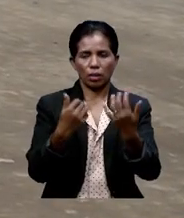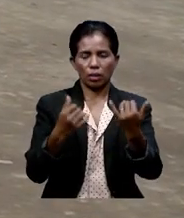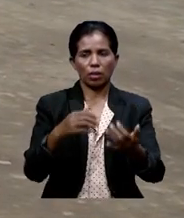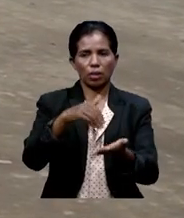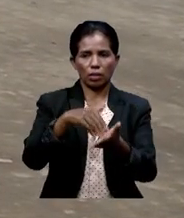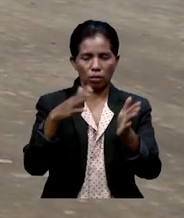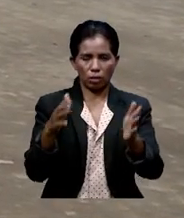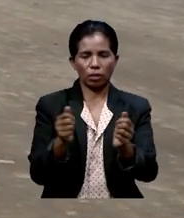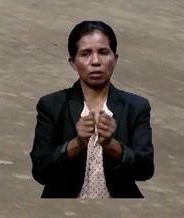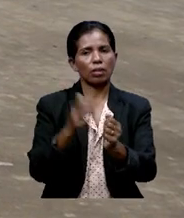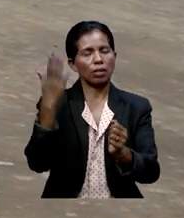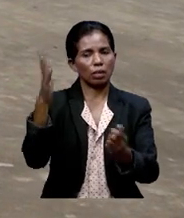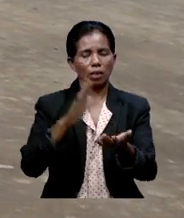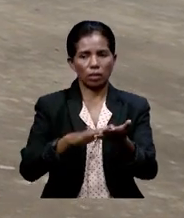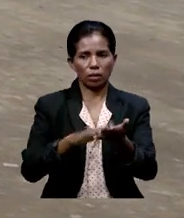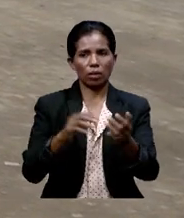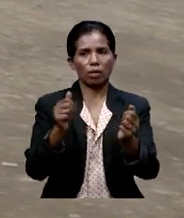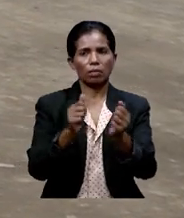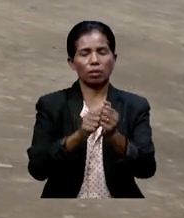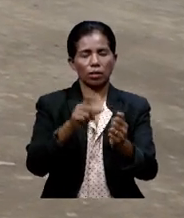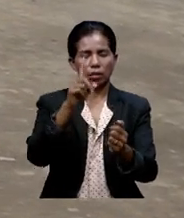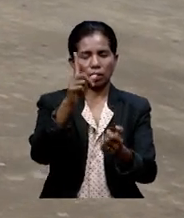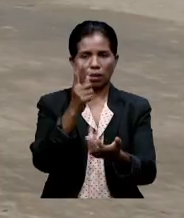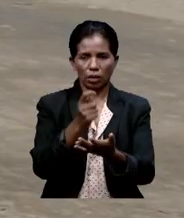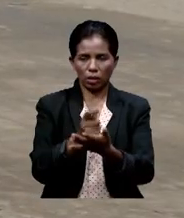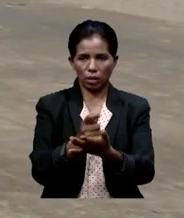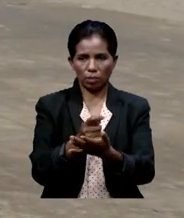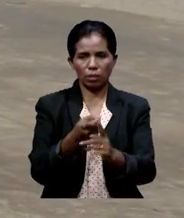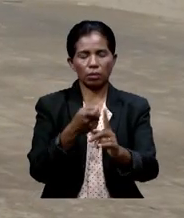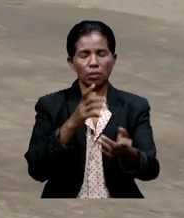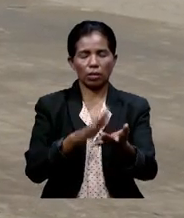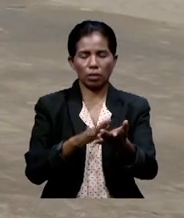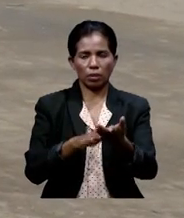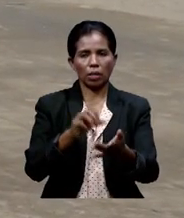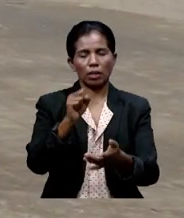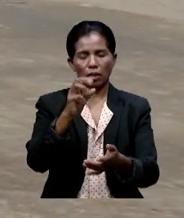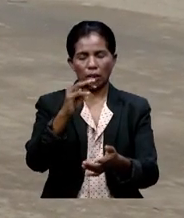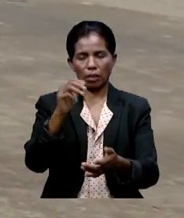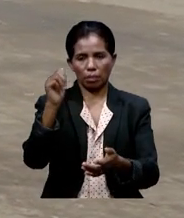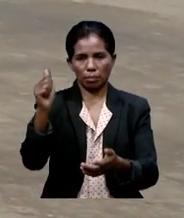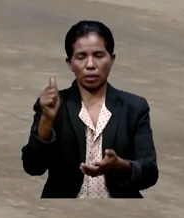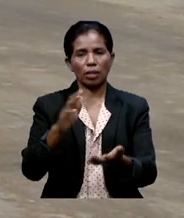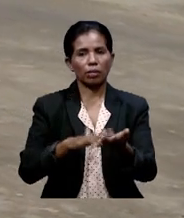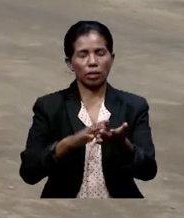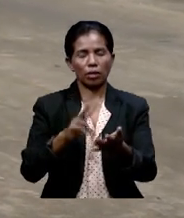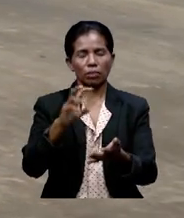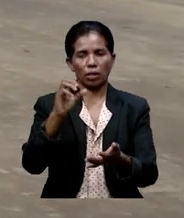estudante e escola refere Hamoto Krihunida Resin composto Rusi Ensino Secundário Geral Ensino Técnico